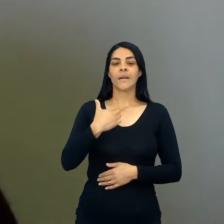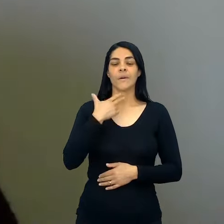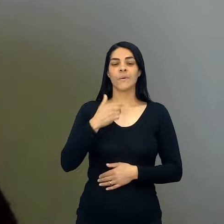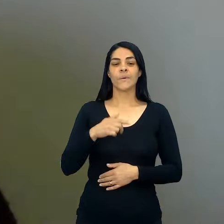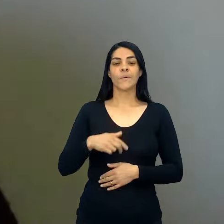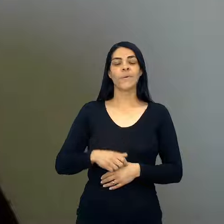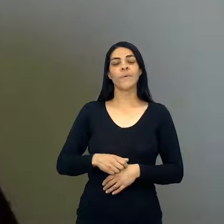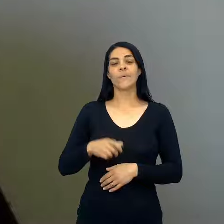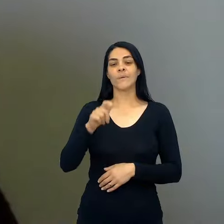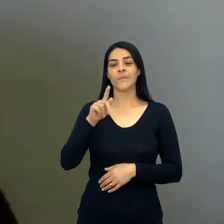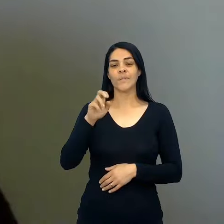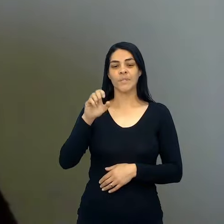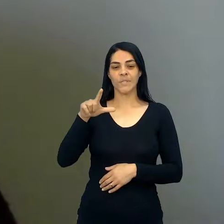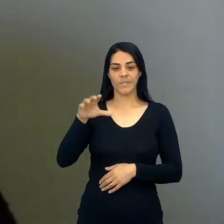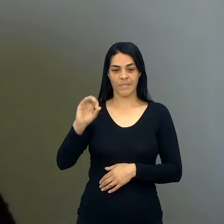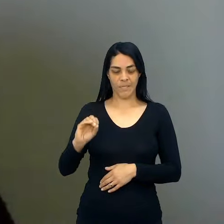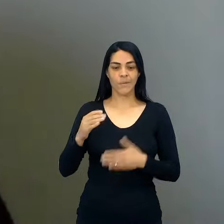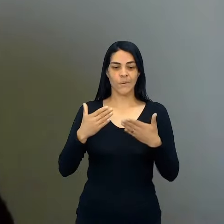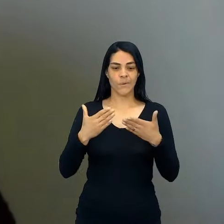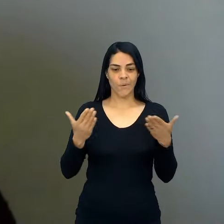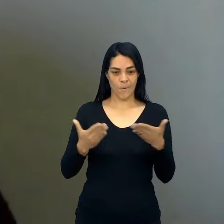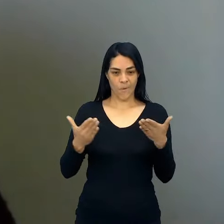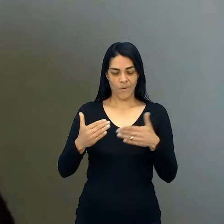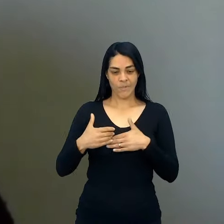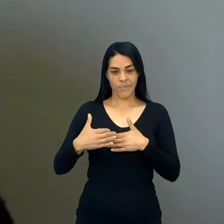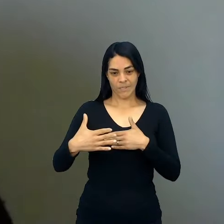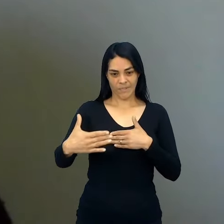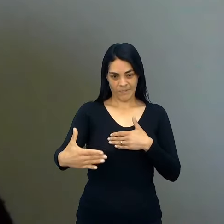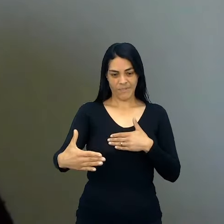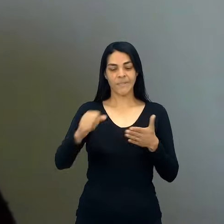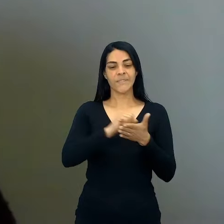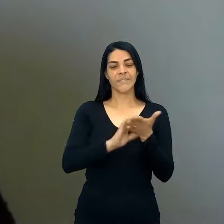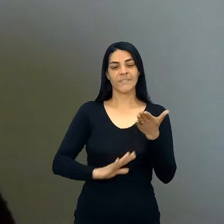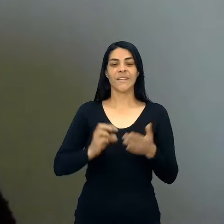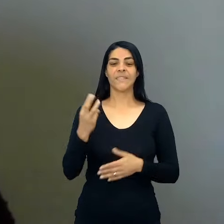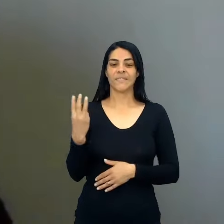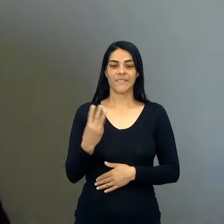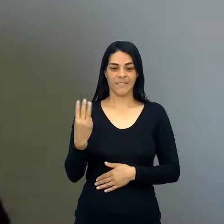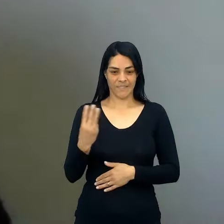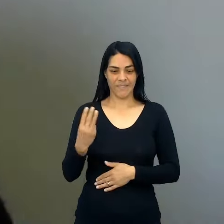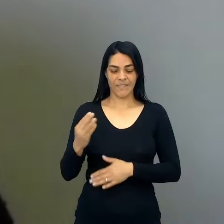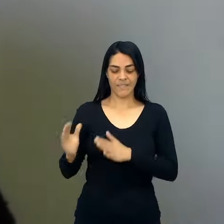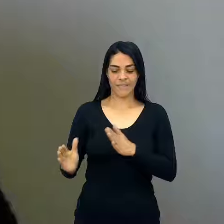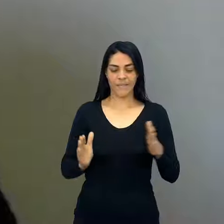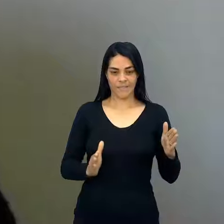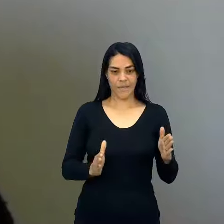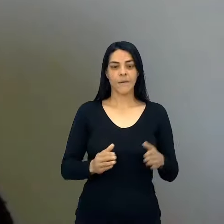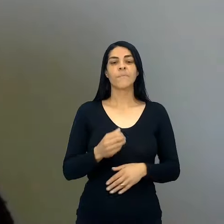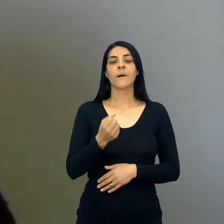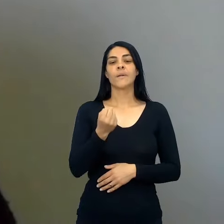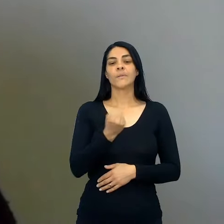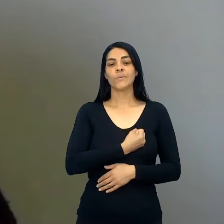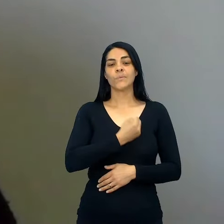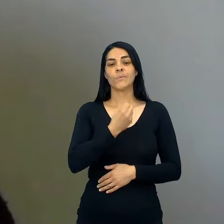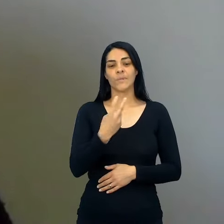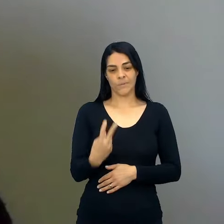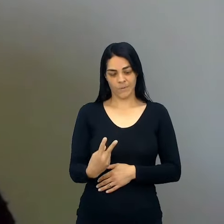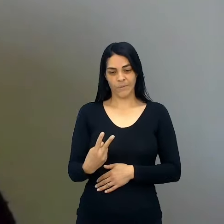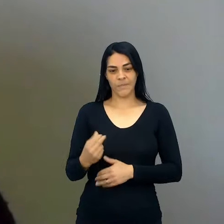Professores, hoje a sequência da atividade 6 será também aqui da etapa 2, será acompanhada com a